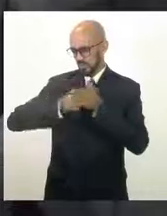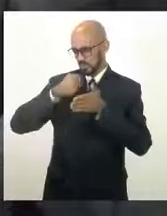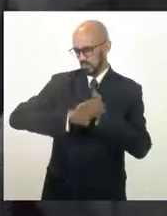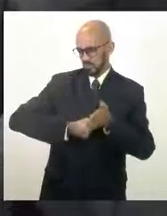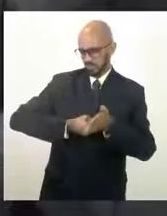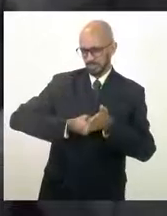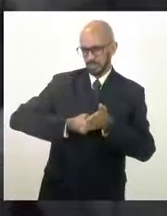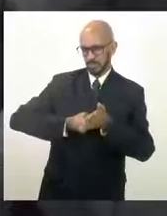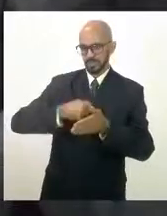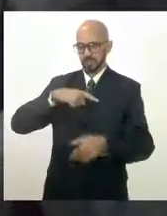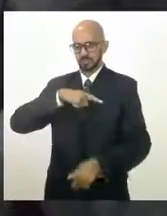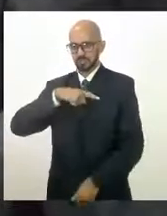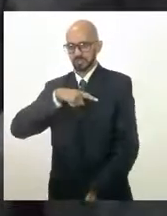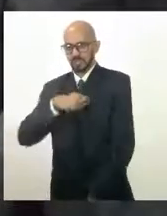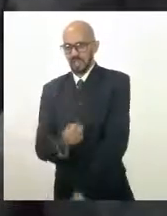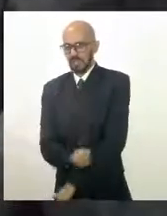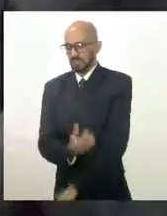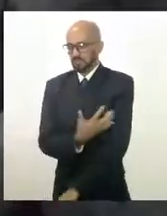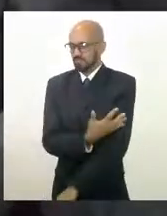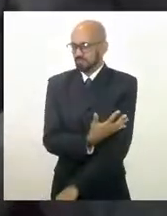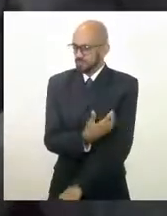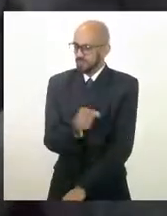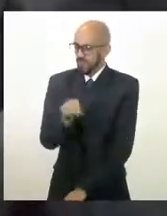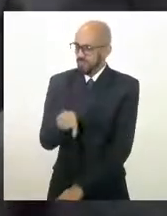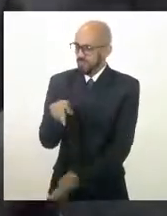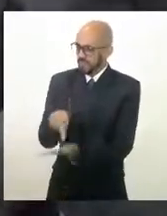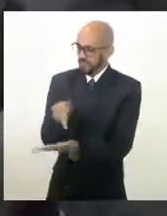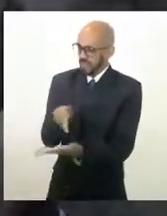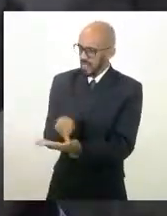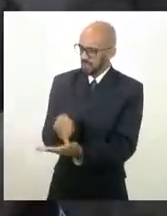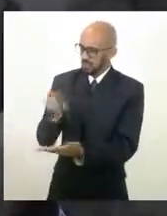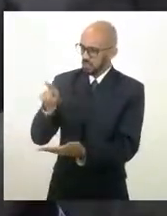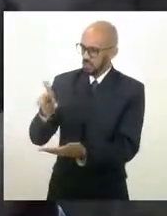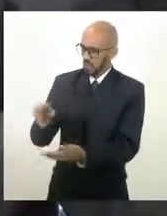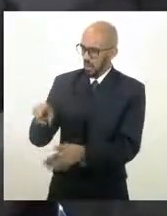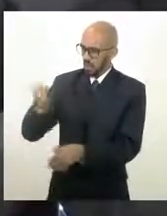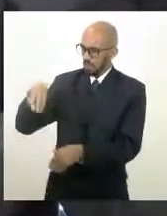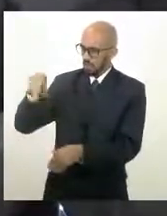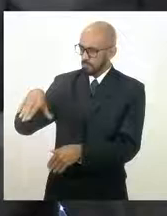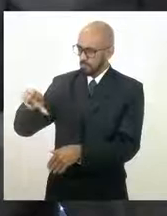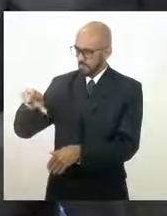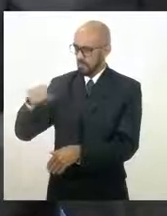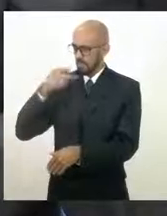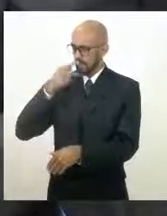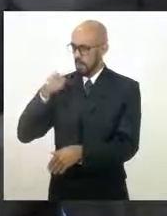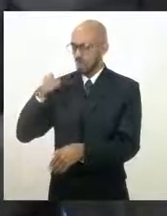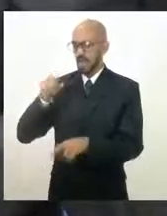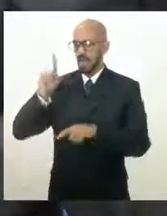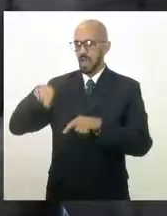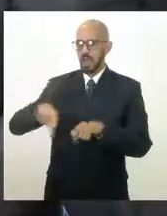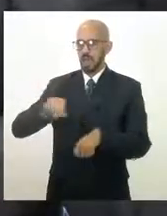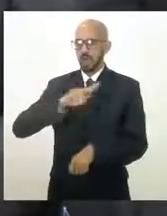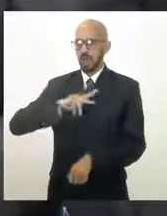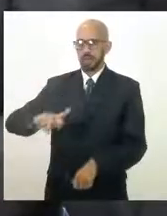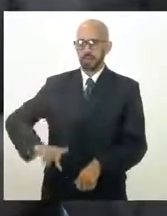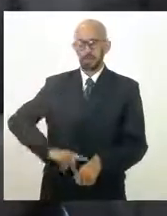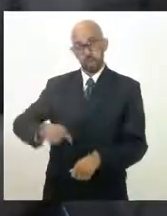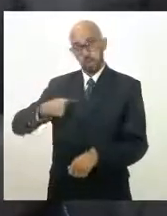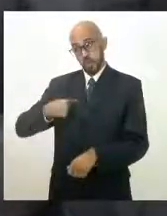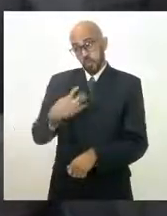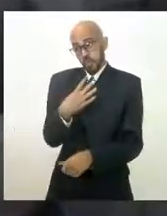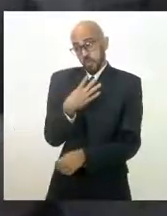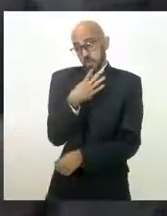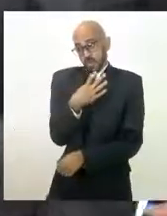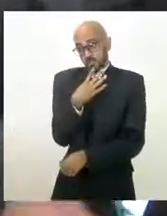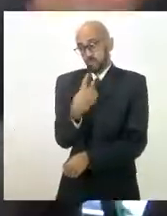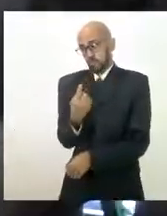uma sensibilidade, é verdadeiramente, como o deputado Mink fala, um dos presidentes, eu só tive a oportunidade de passar